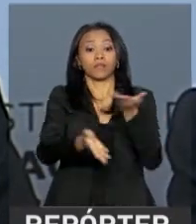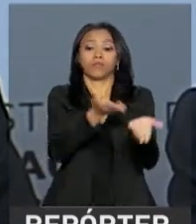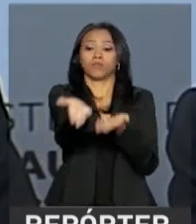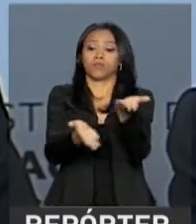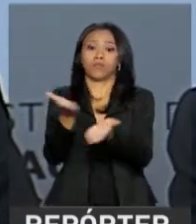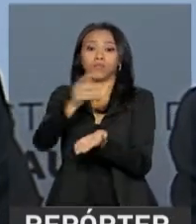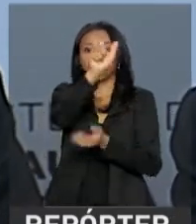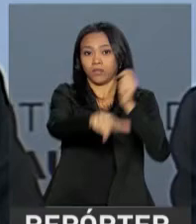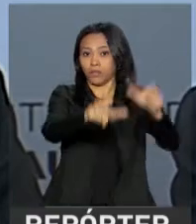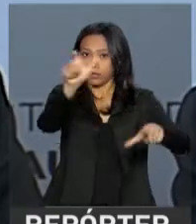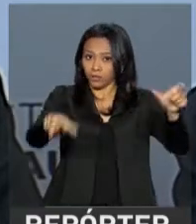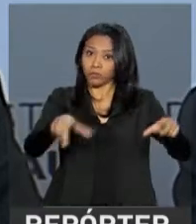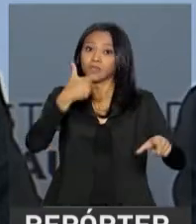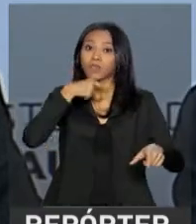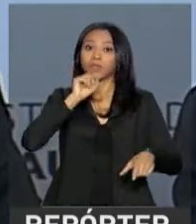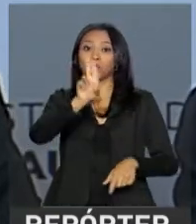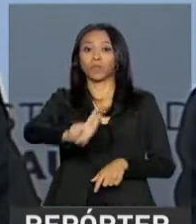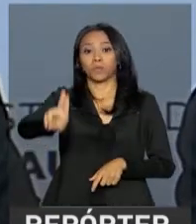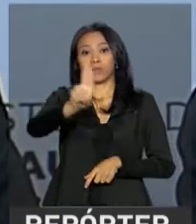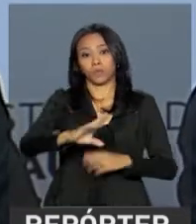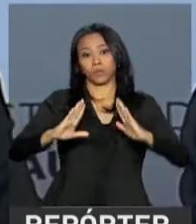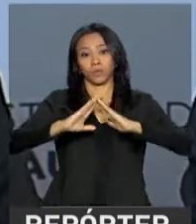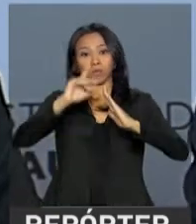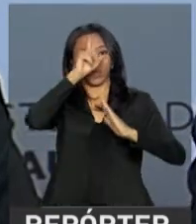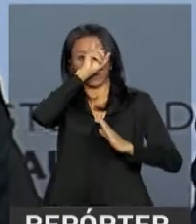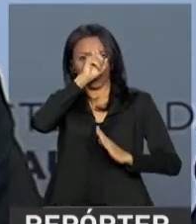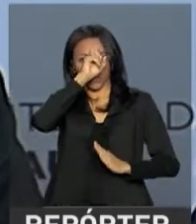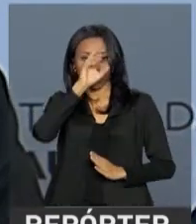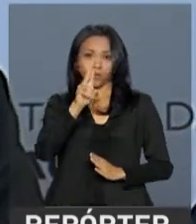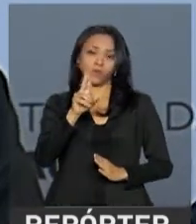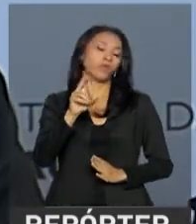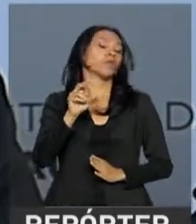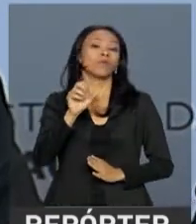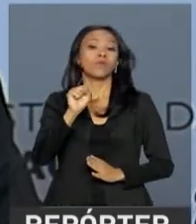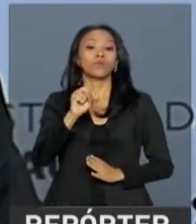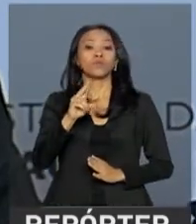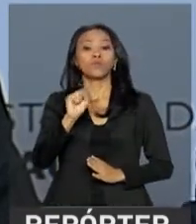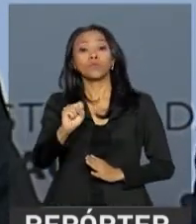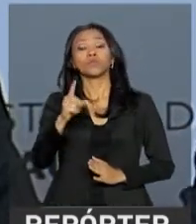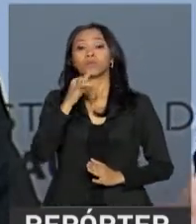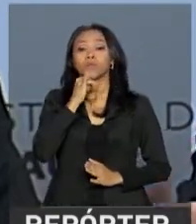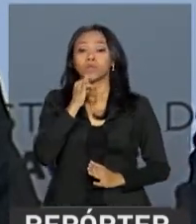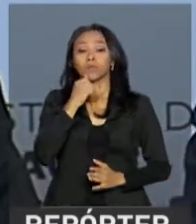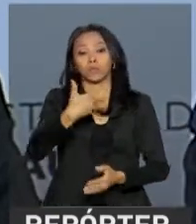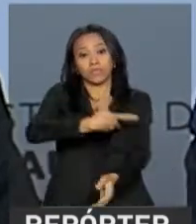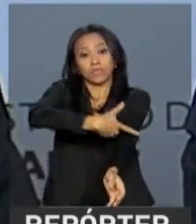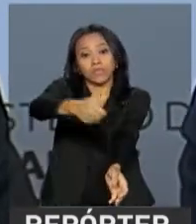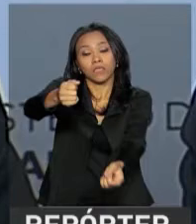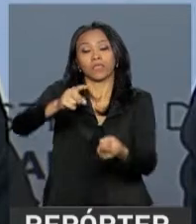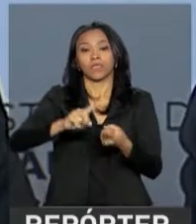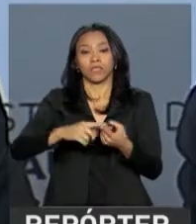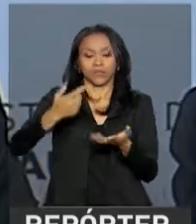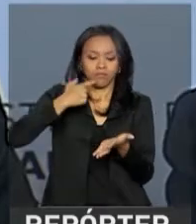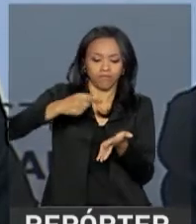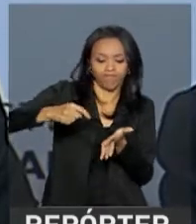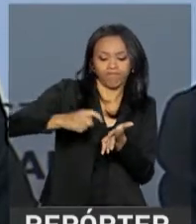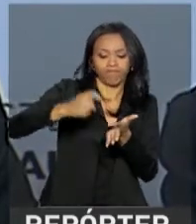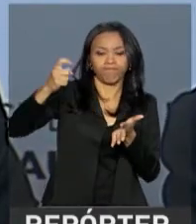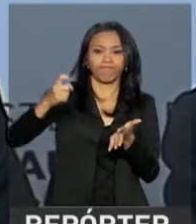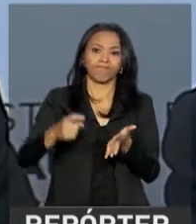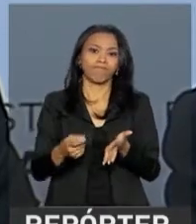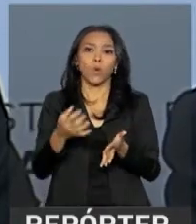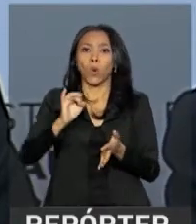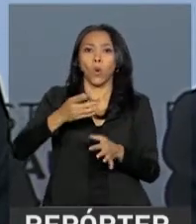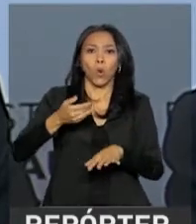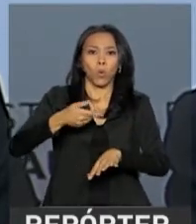nossos usuários do sus então vai medir pressão vai tirar de seu amigo a fazer um curativo vai fazer um procedimento que seja